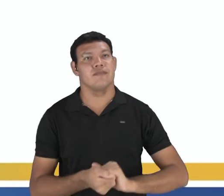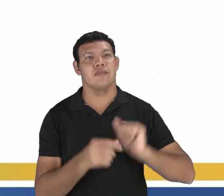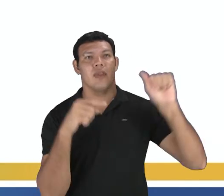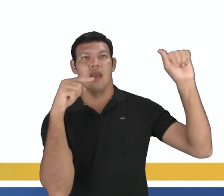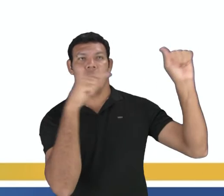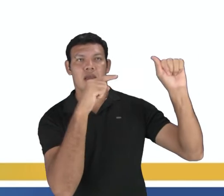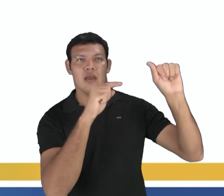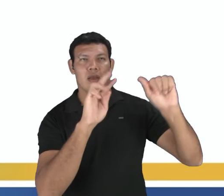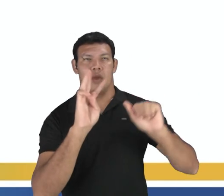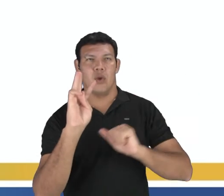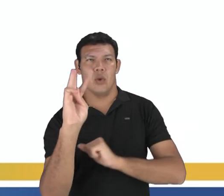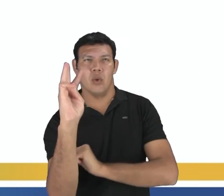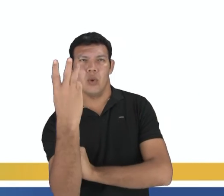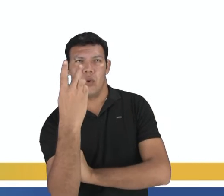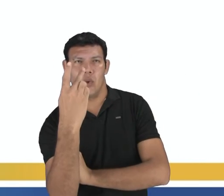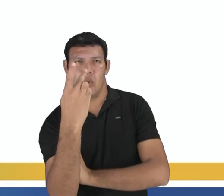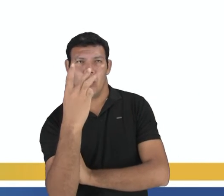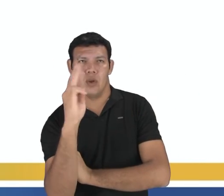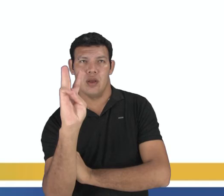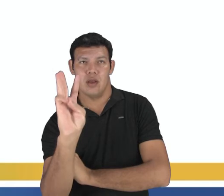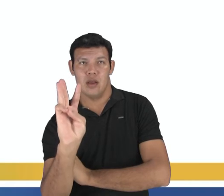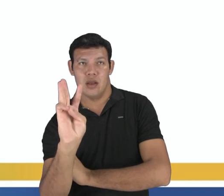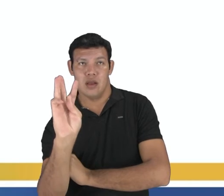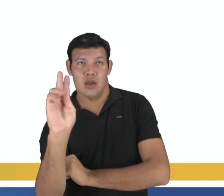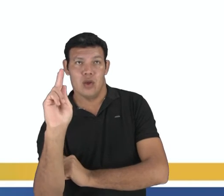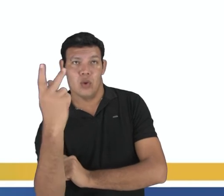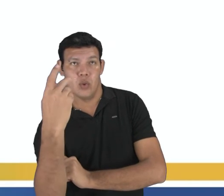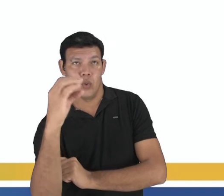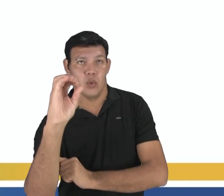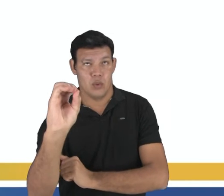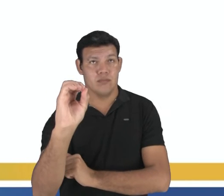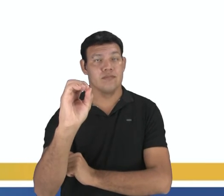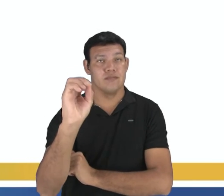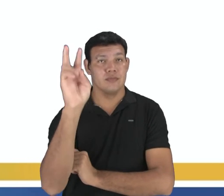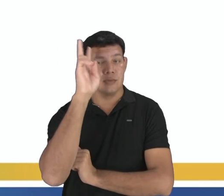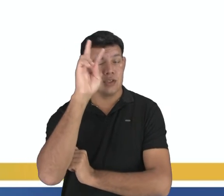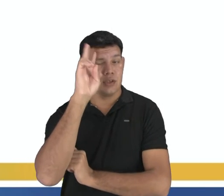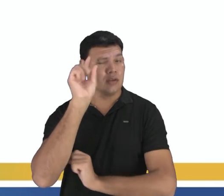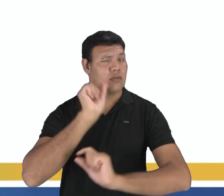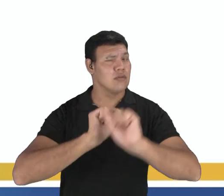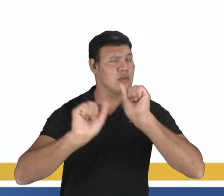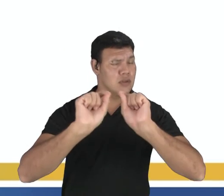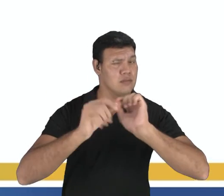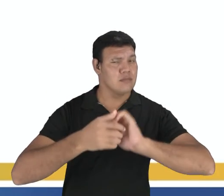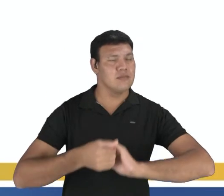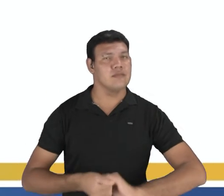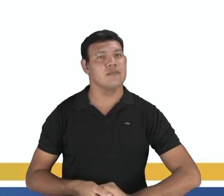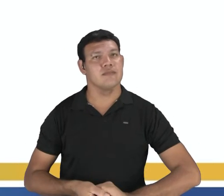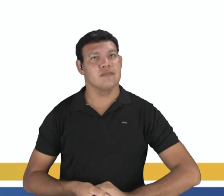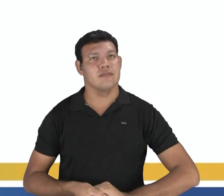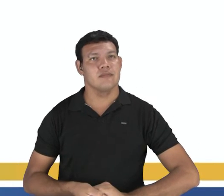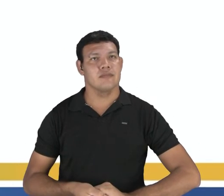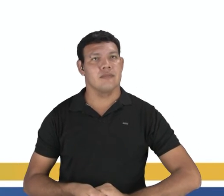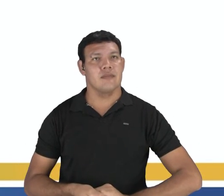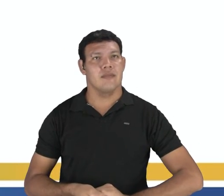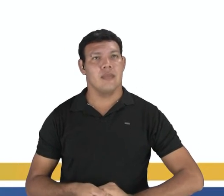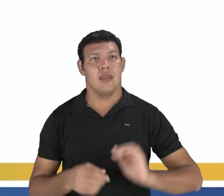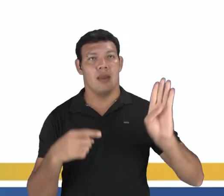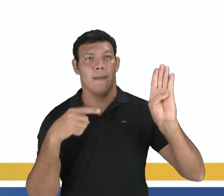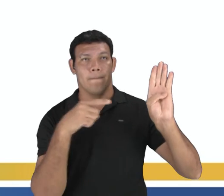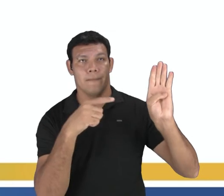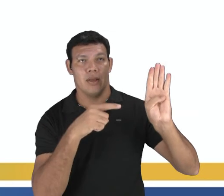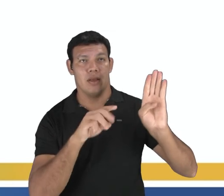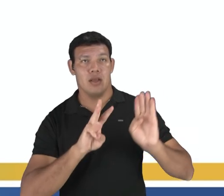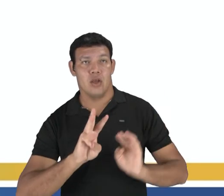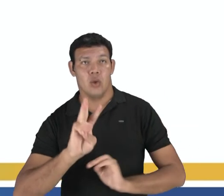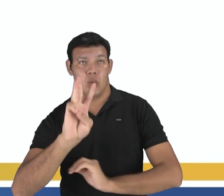can who is the story about a história sobre quem o Where